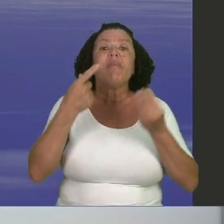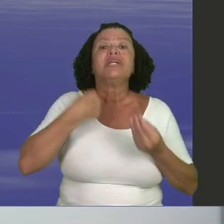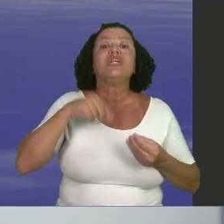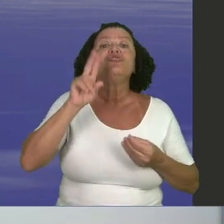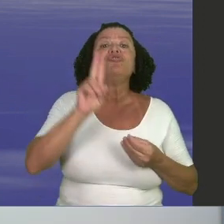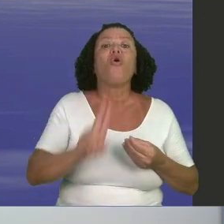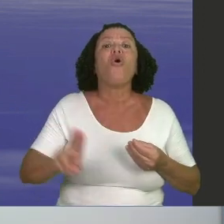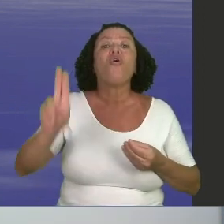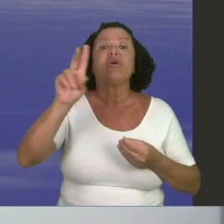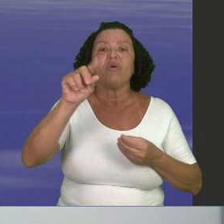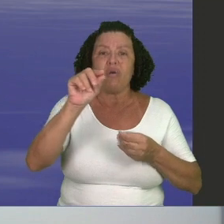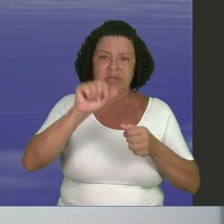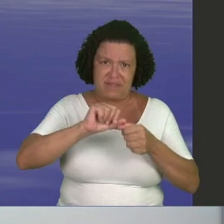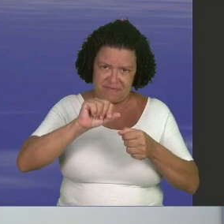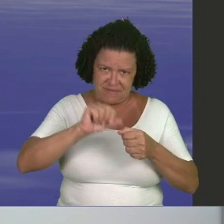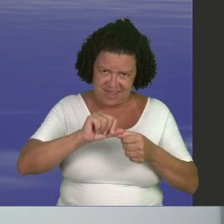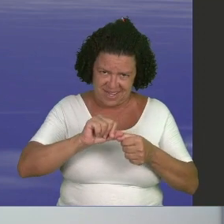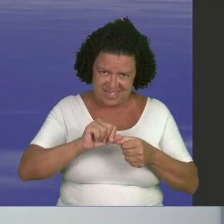como fazemos.